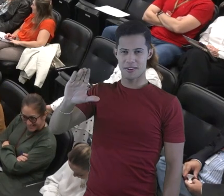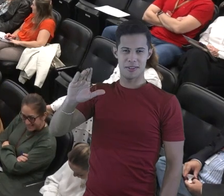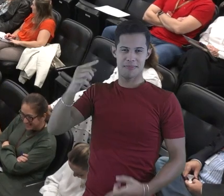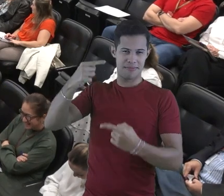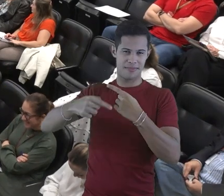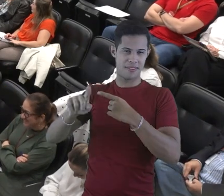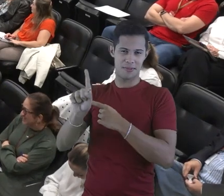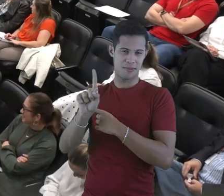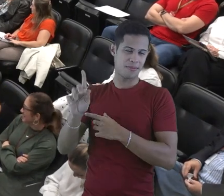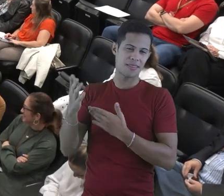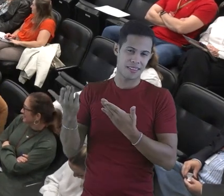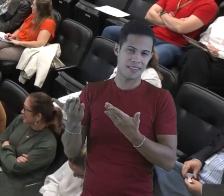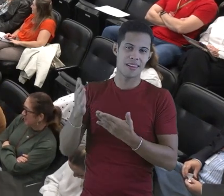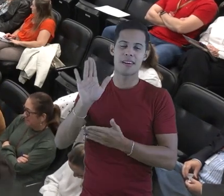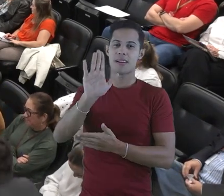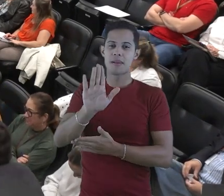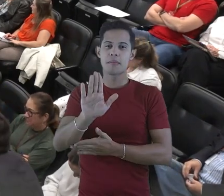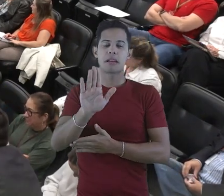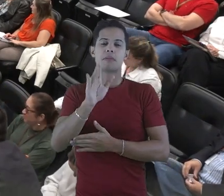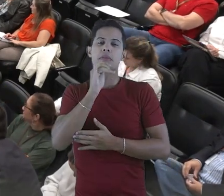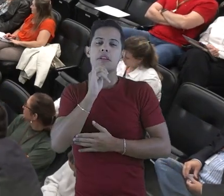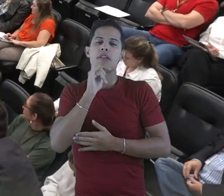podem vocês tem limitação orçamentária